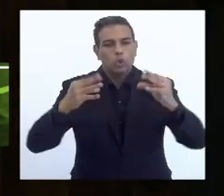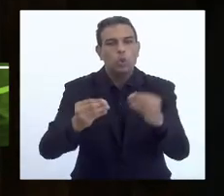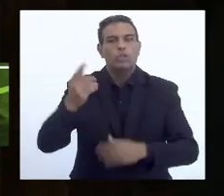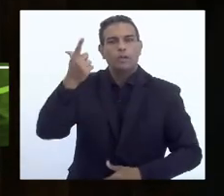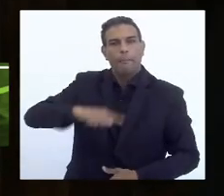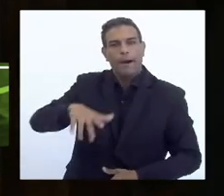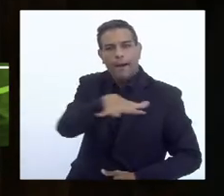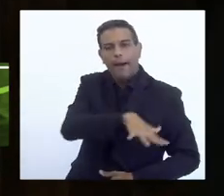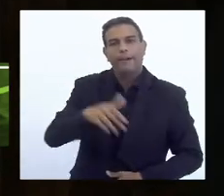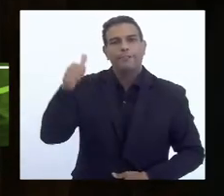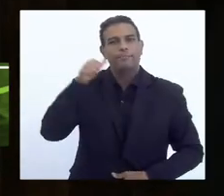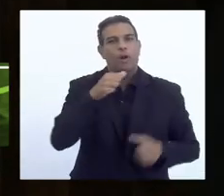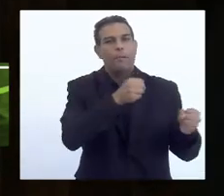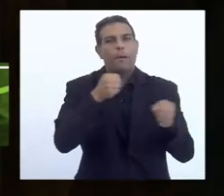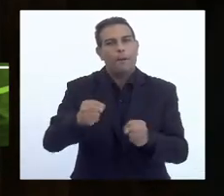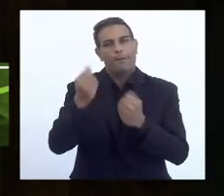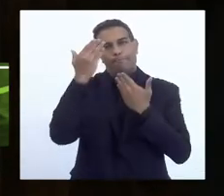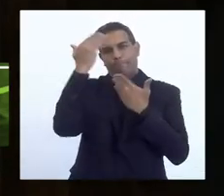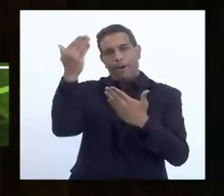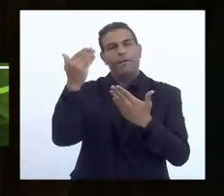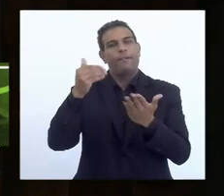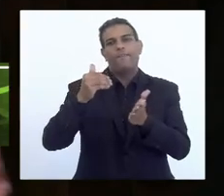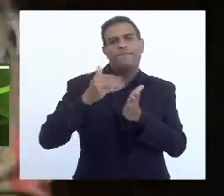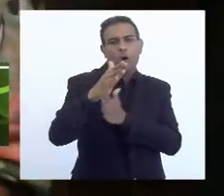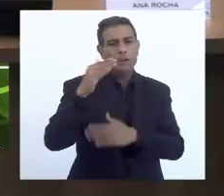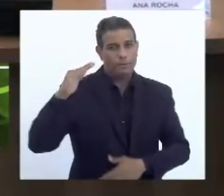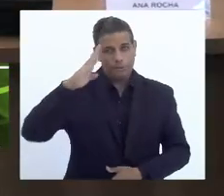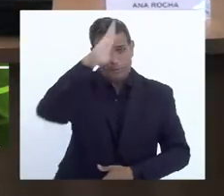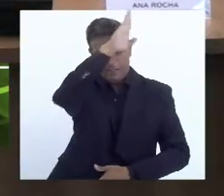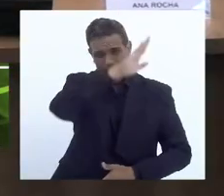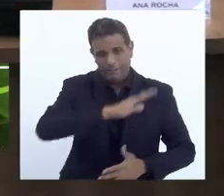nos espaços de poder. Muito obrigada, fora Bolsonaro.